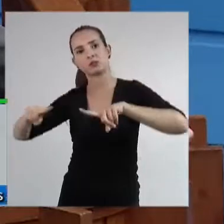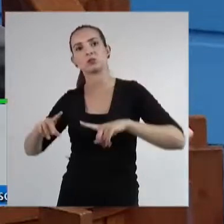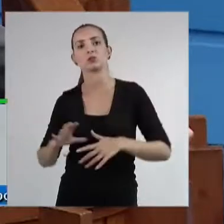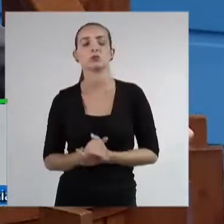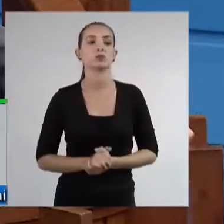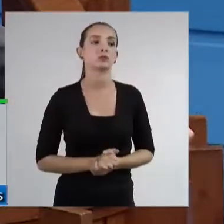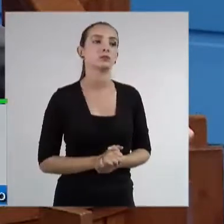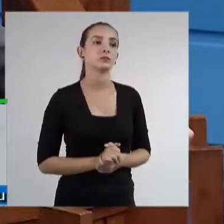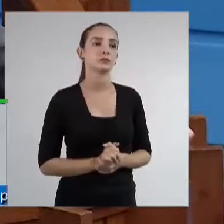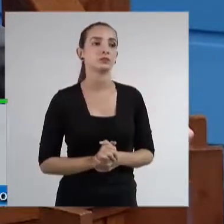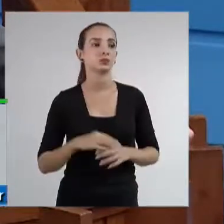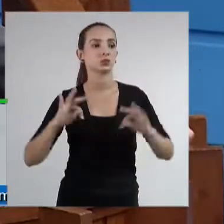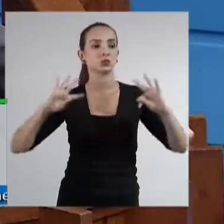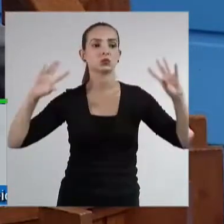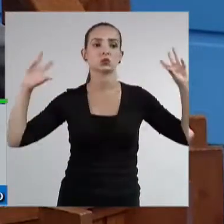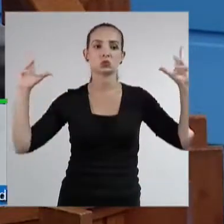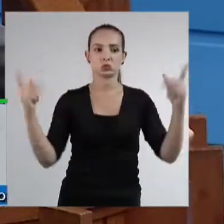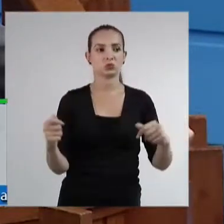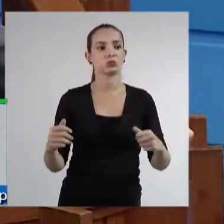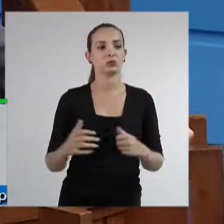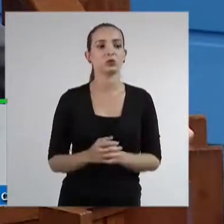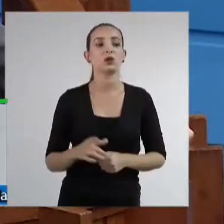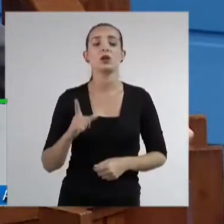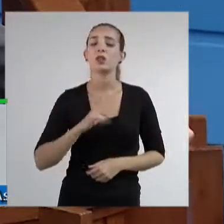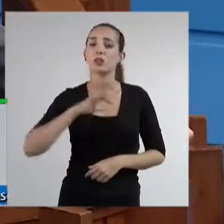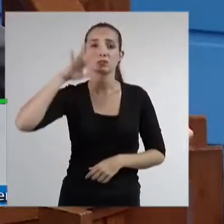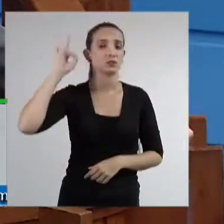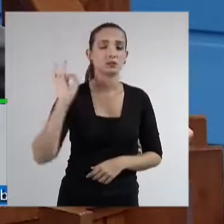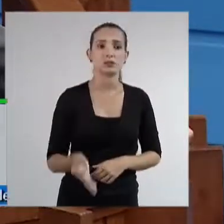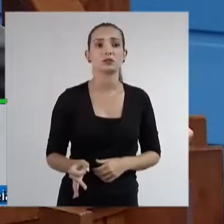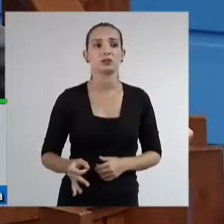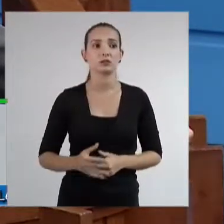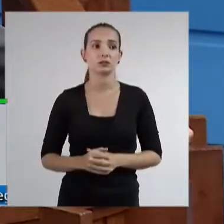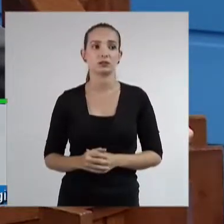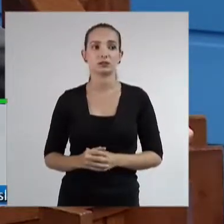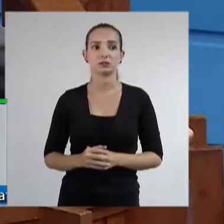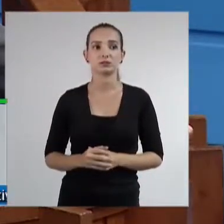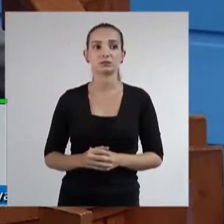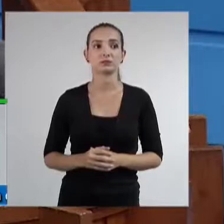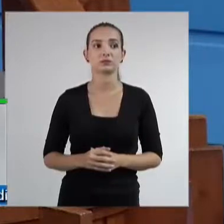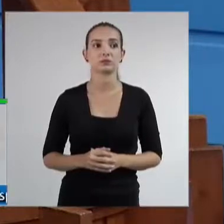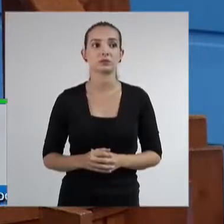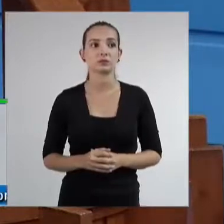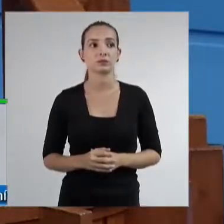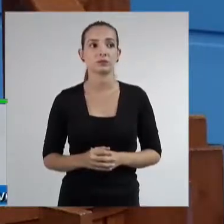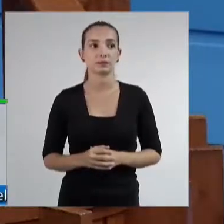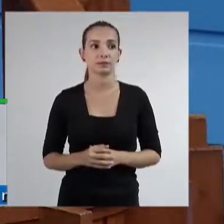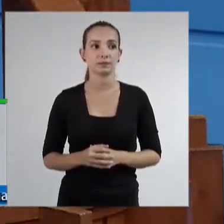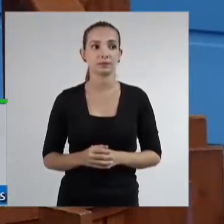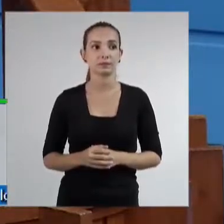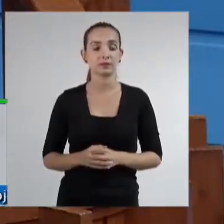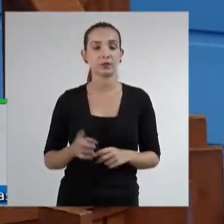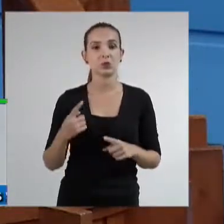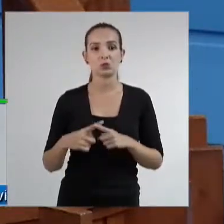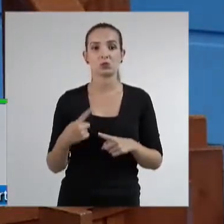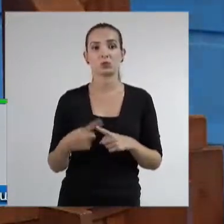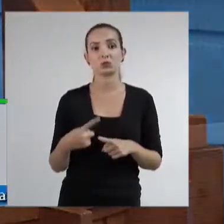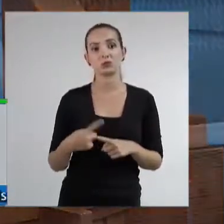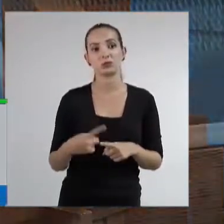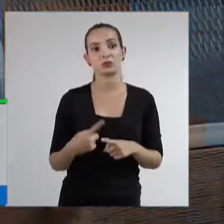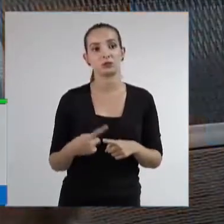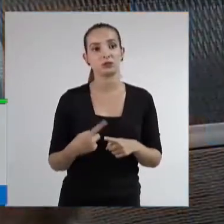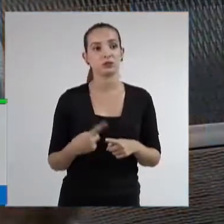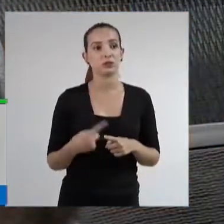passou incólume a isso. Tenho certeza absoluta. Porque eu não me convenci com